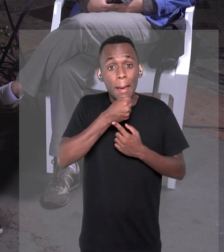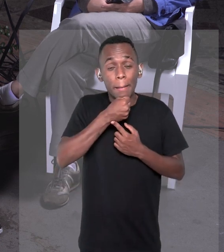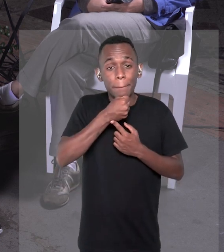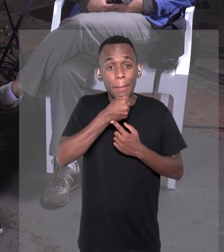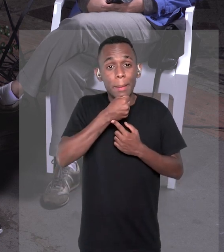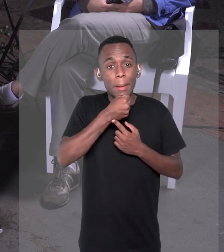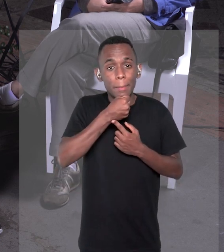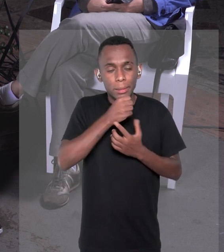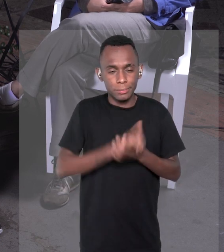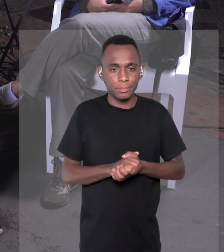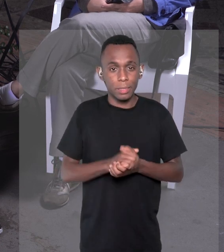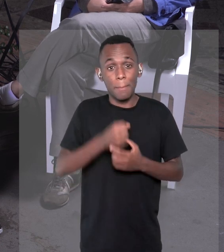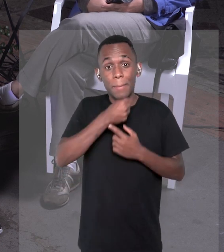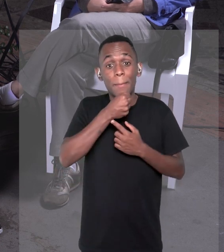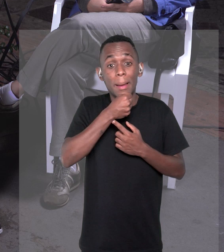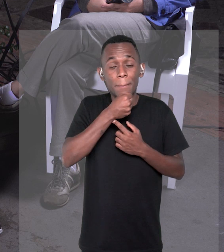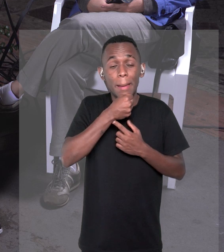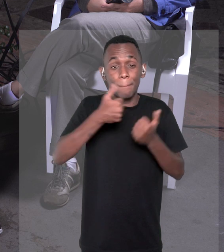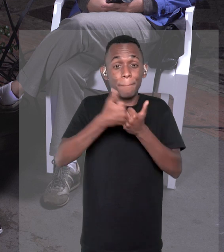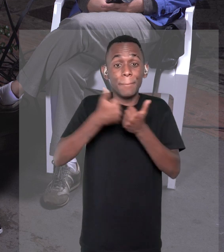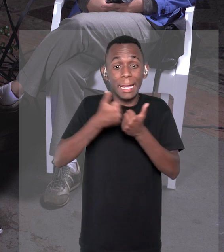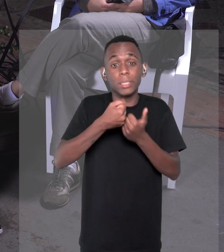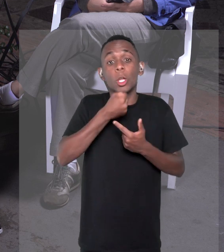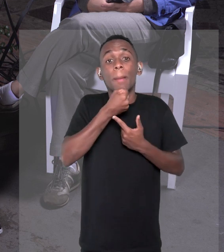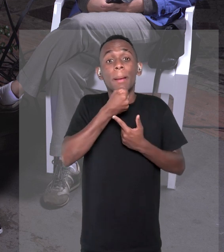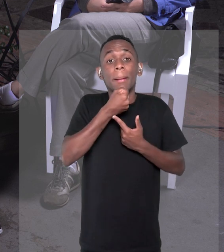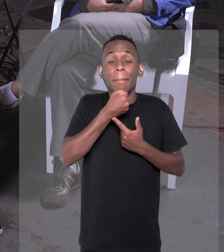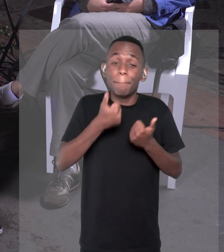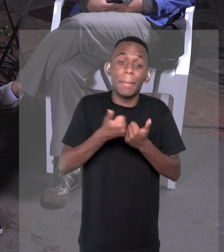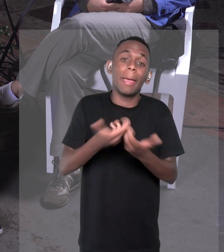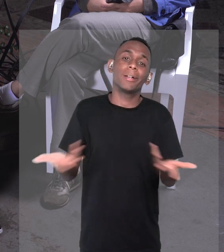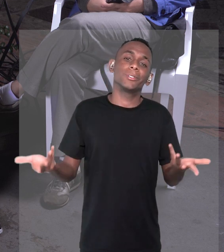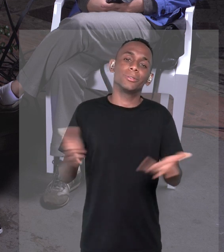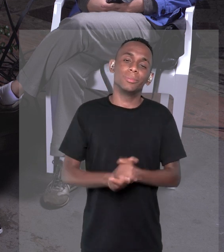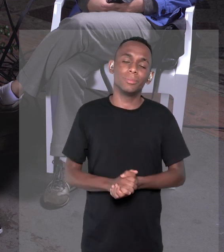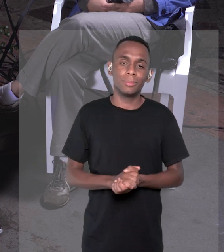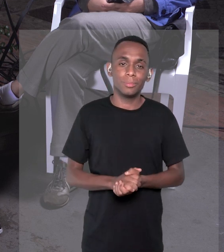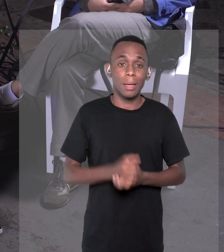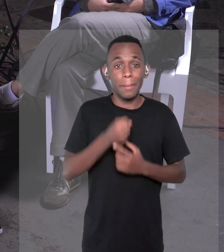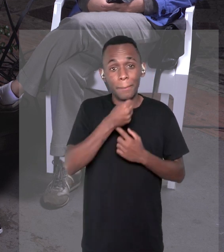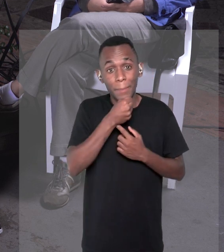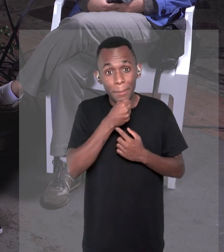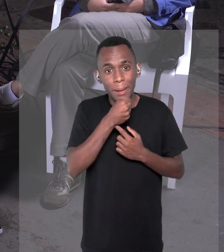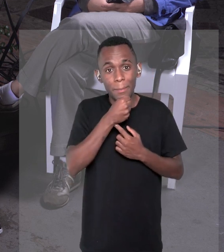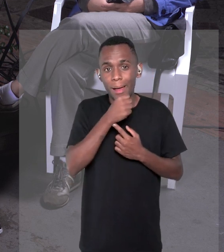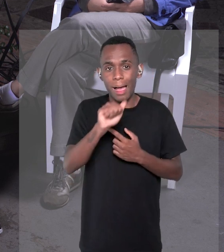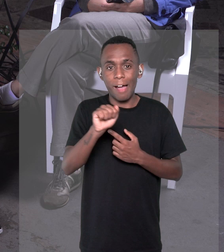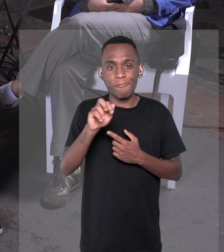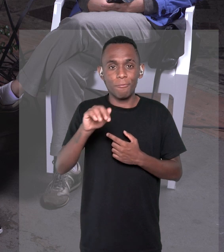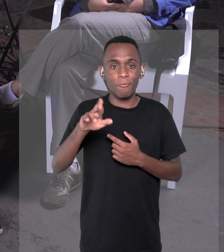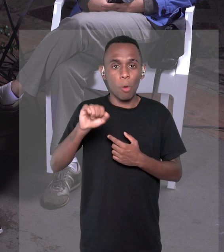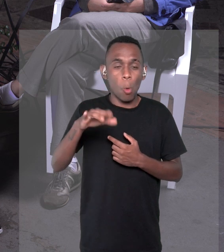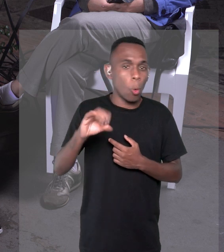Tá bom demais. Eu queria dar sequência a essa... Peraí, primeiro alguém quer fazer alguma pergunta, gente? Eu fico falando aqui,